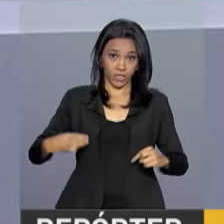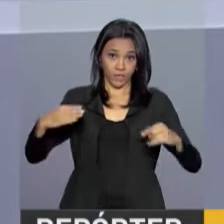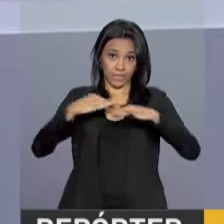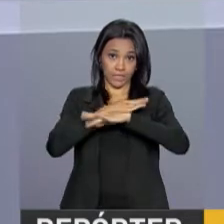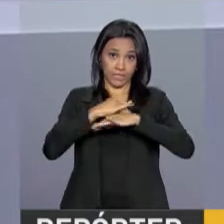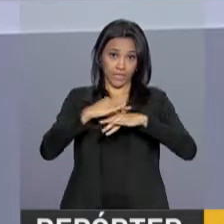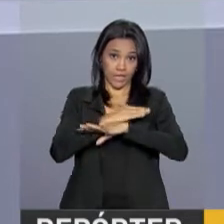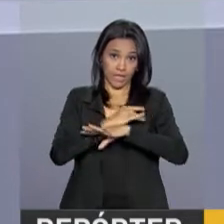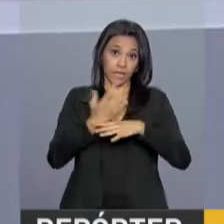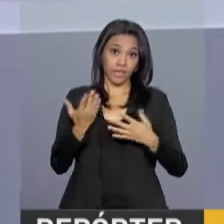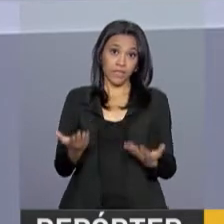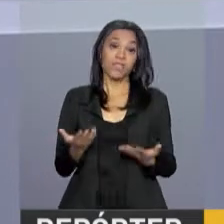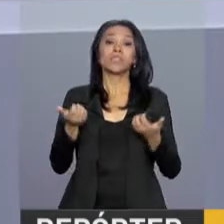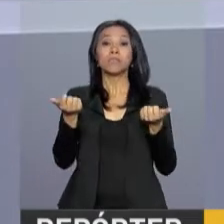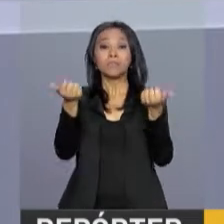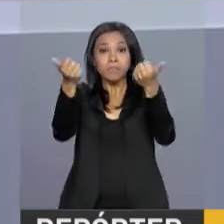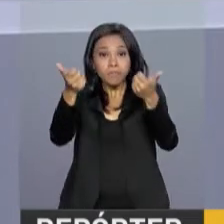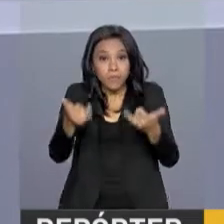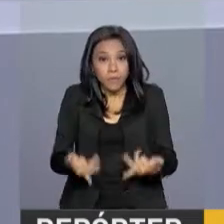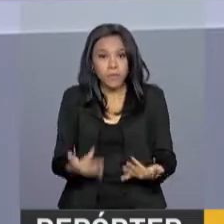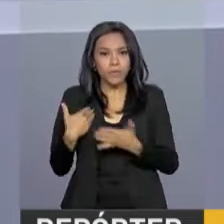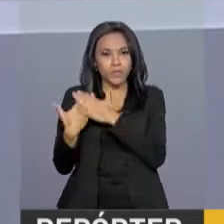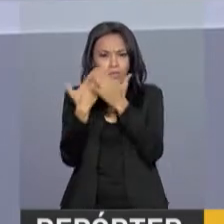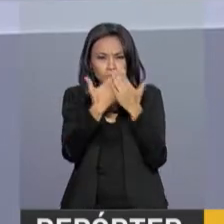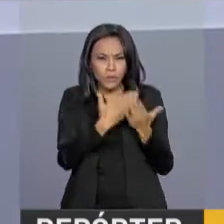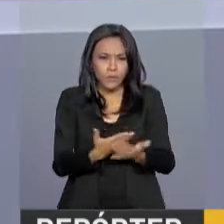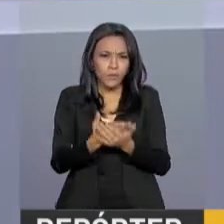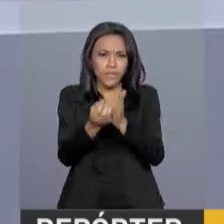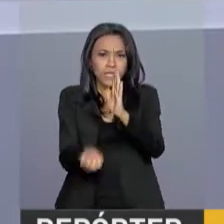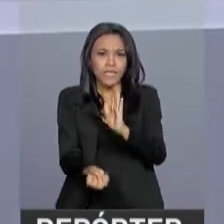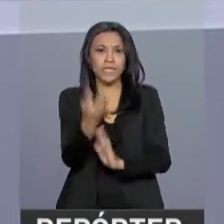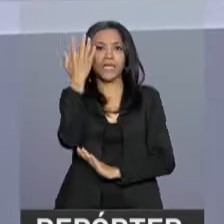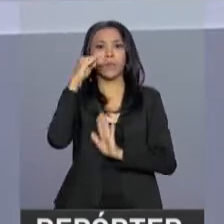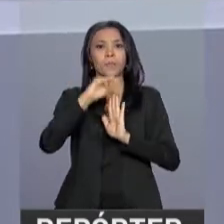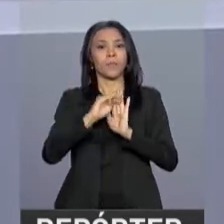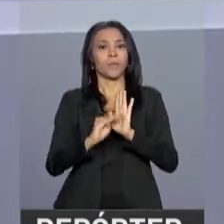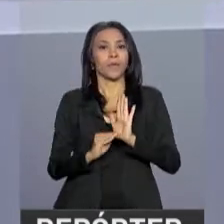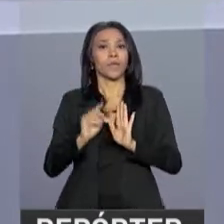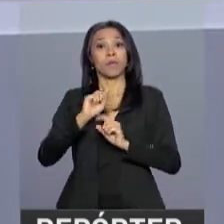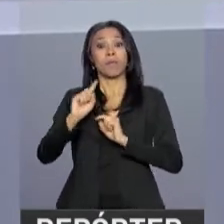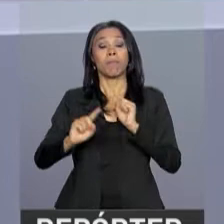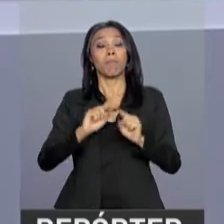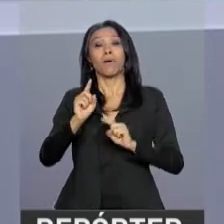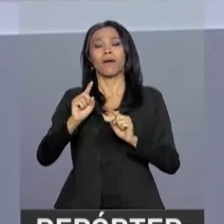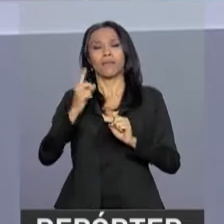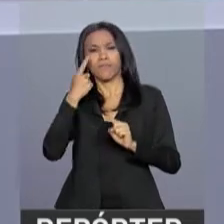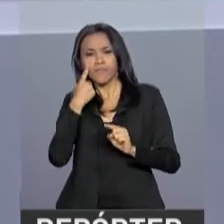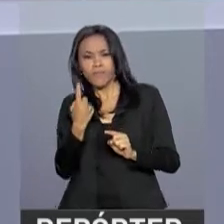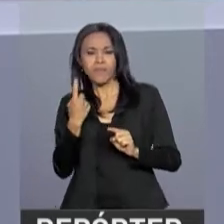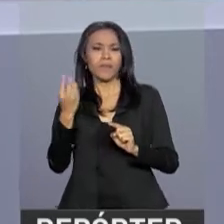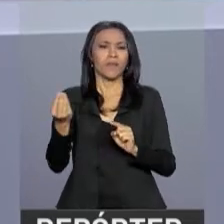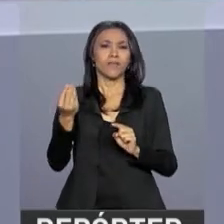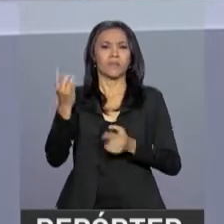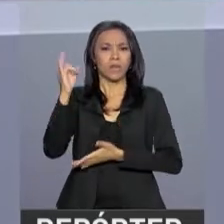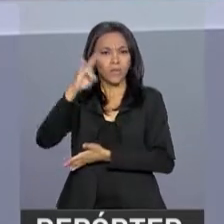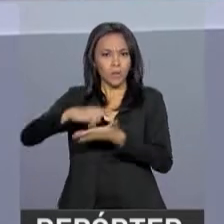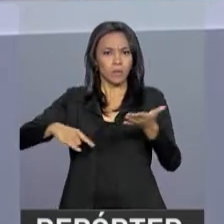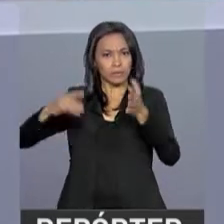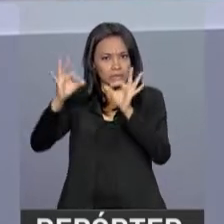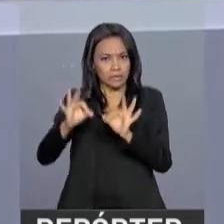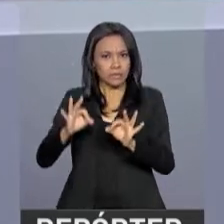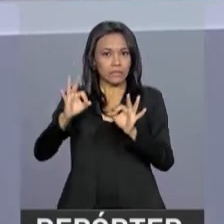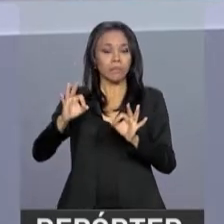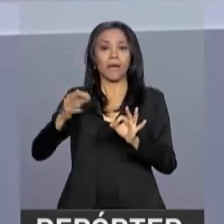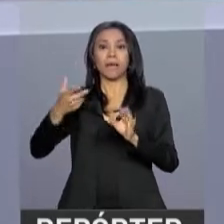Baldi, anunciou que o governo estuda a criação de um programa para regularizar a ocupação de prédios antigos e garantir moradias